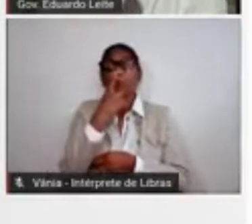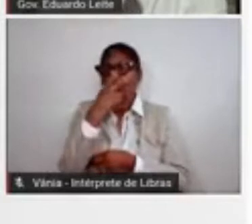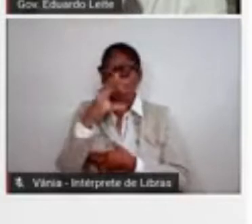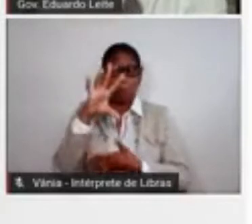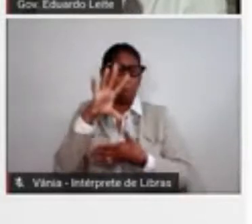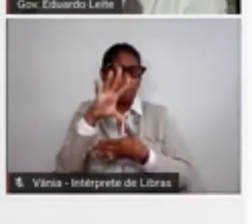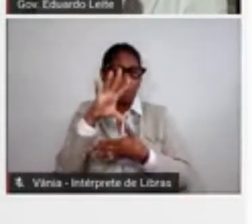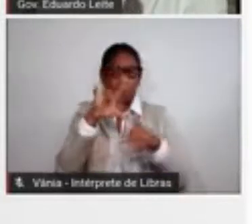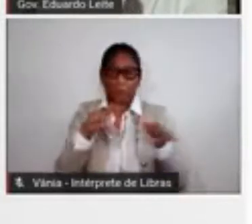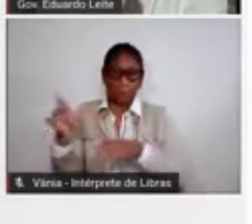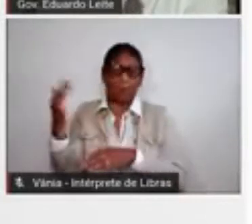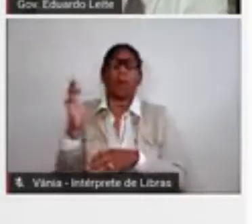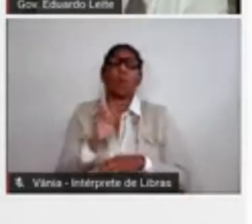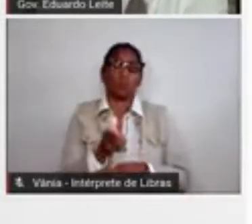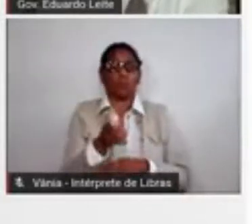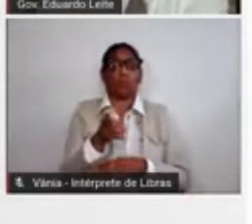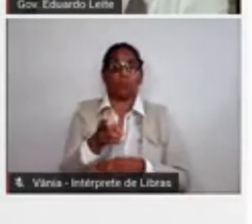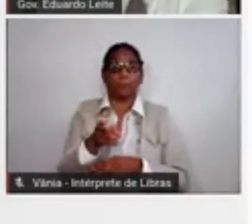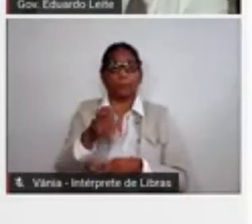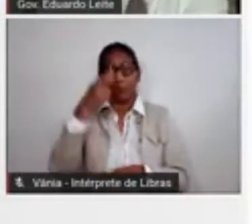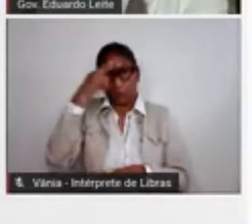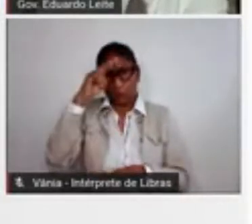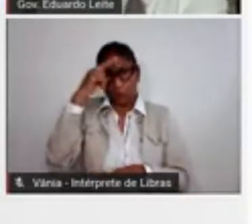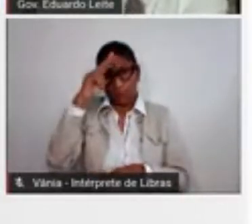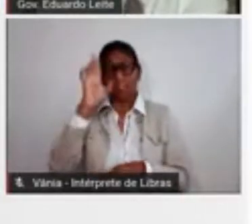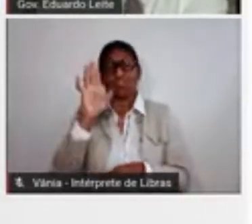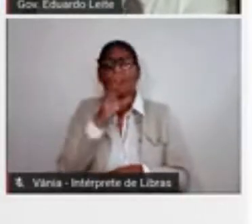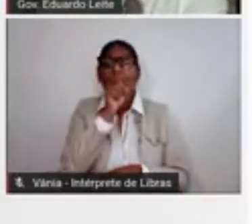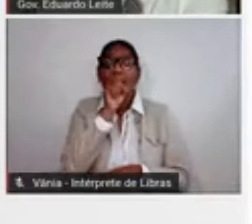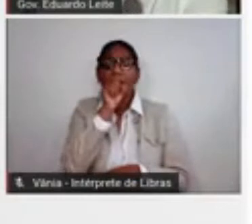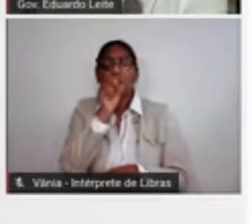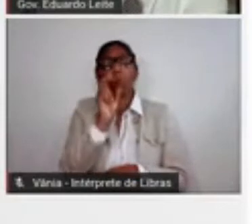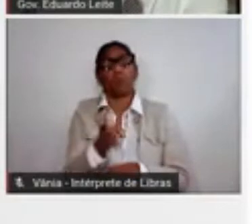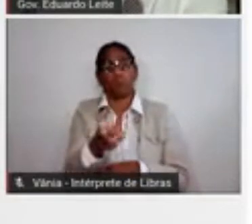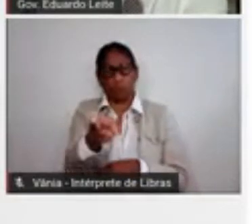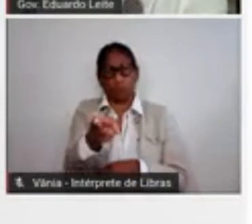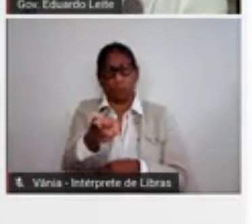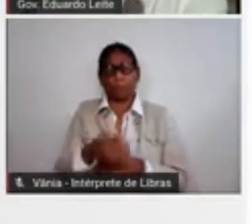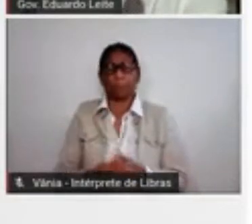estava definido. A Uruguaiana já estava em bandeira laranja, continua em bandeira laranja.